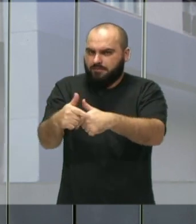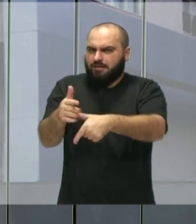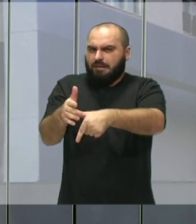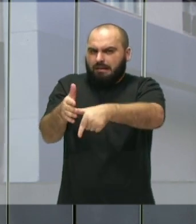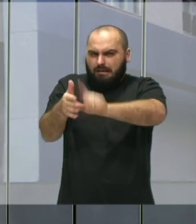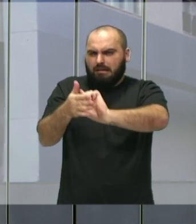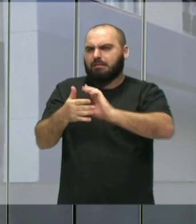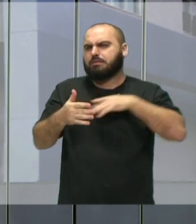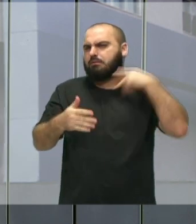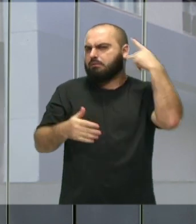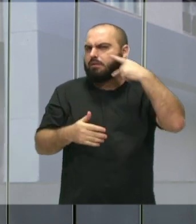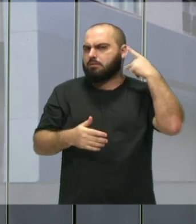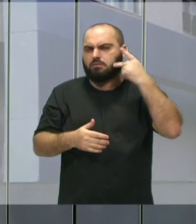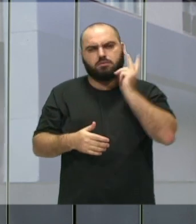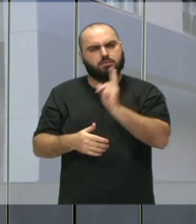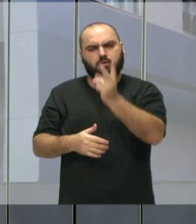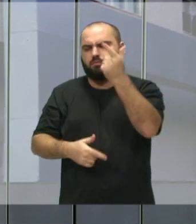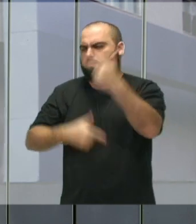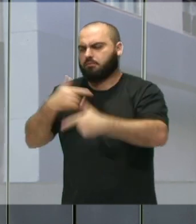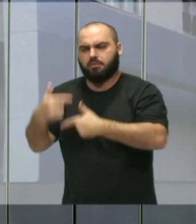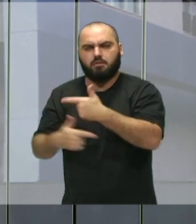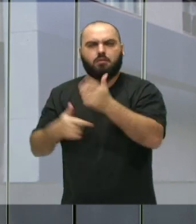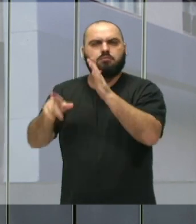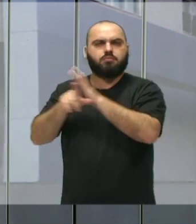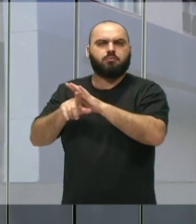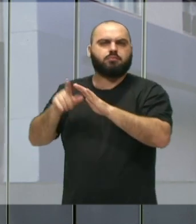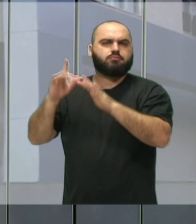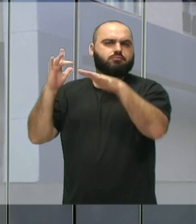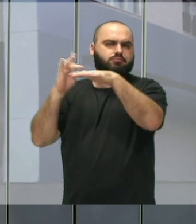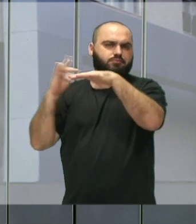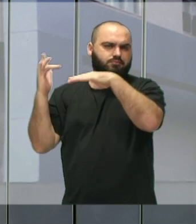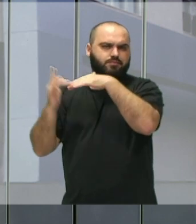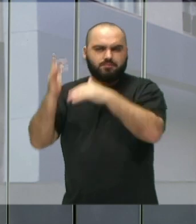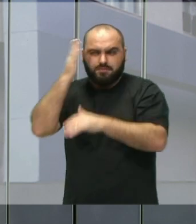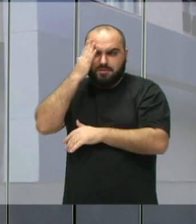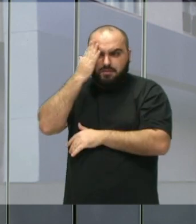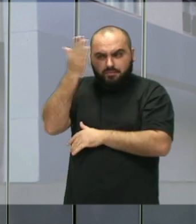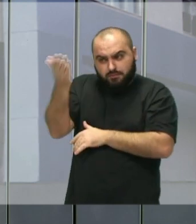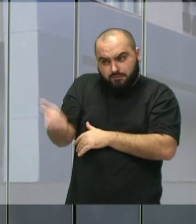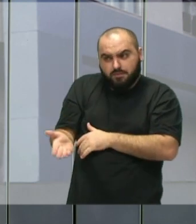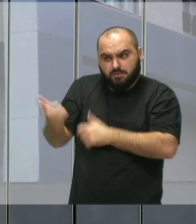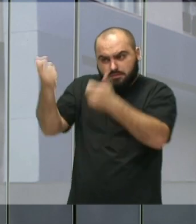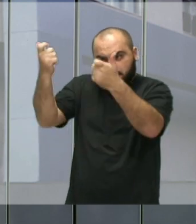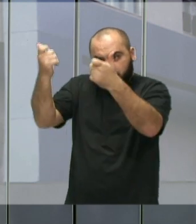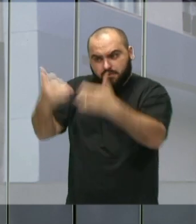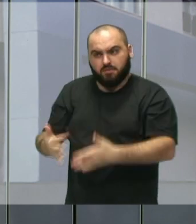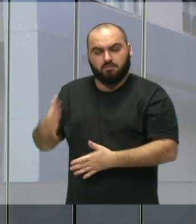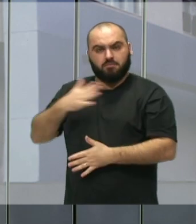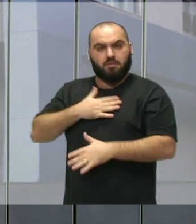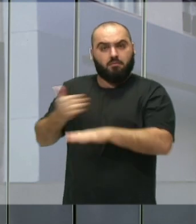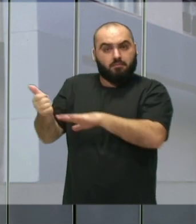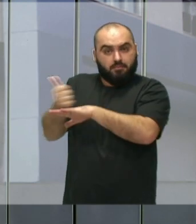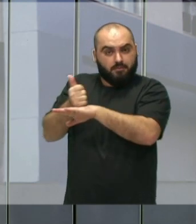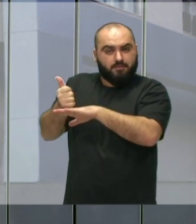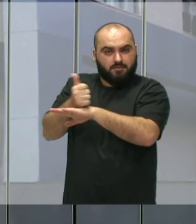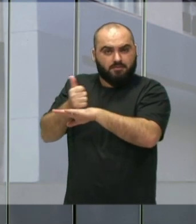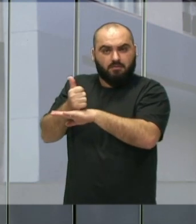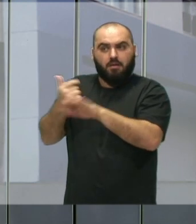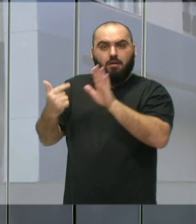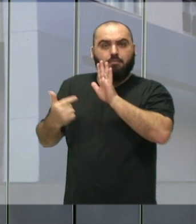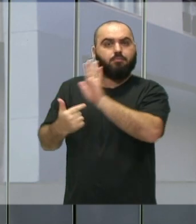me tornar vereador, eu sempre trabalhei muito com essa questão da rede social, como você disse, na minha profissão de comunicador, de